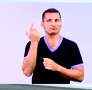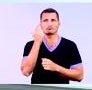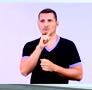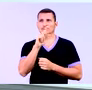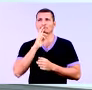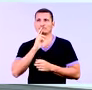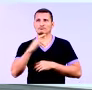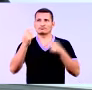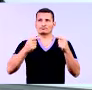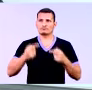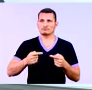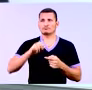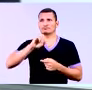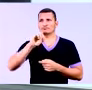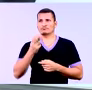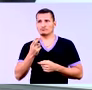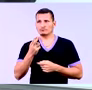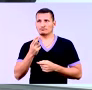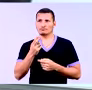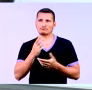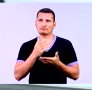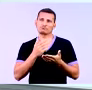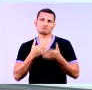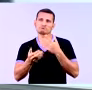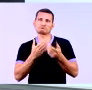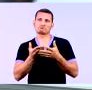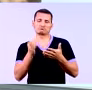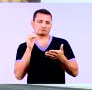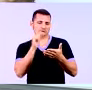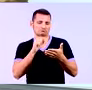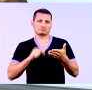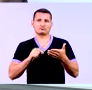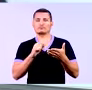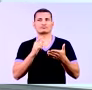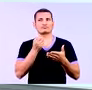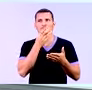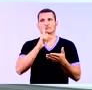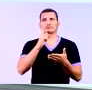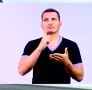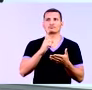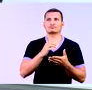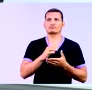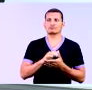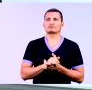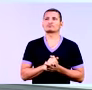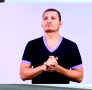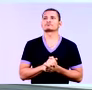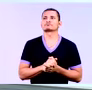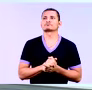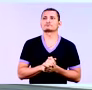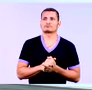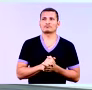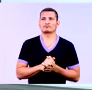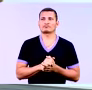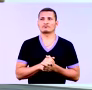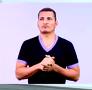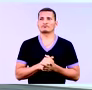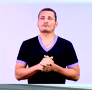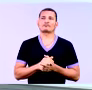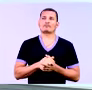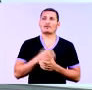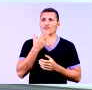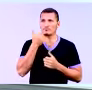o questionário, ou chutar as respostas, o que não é uma boa, né? Nenhuma coisa nem outra é boa. O ideal é que você